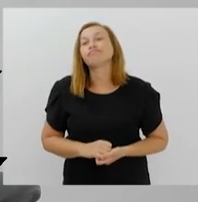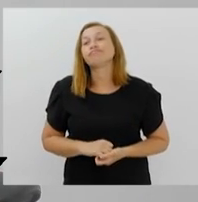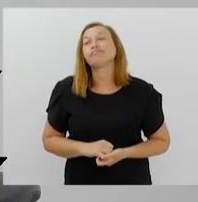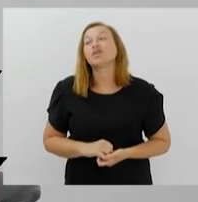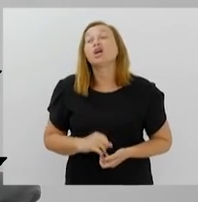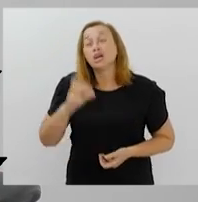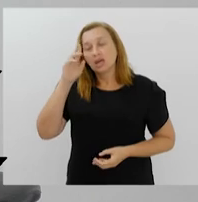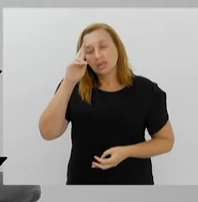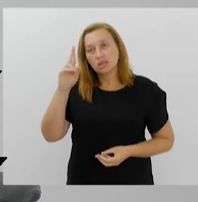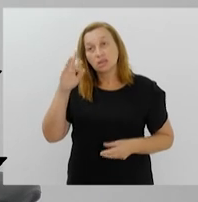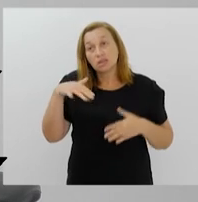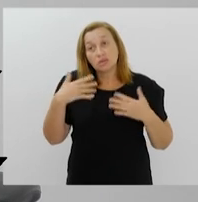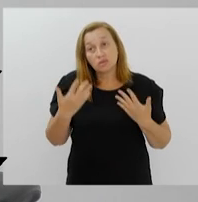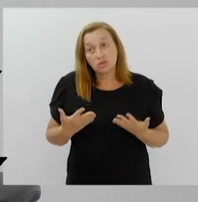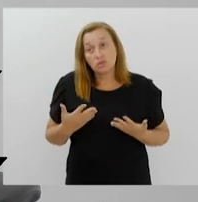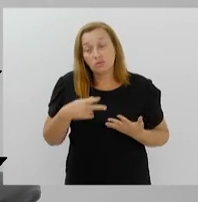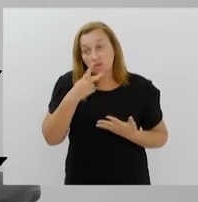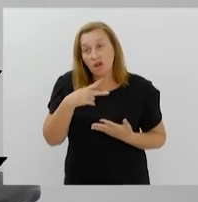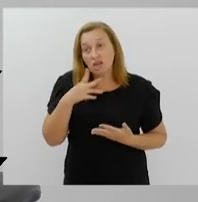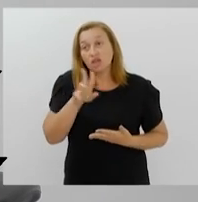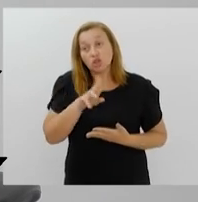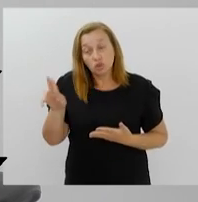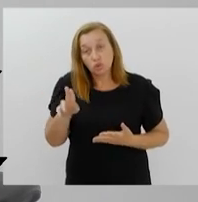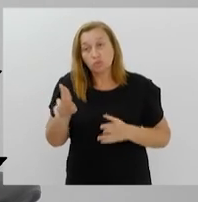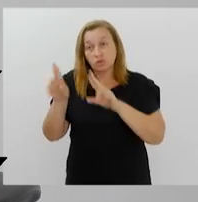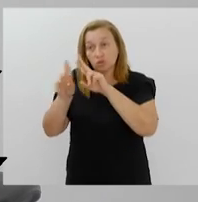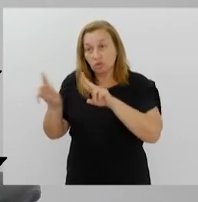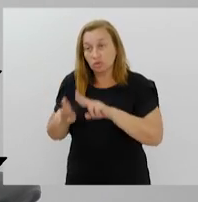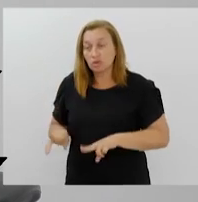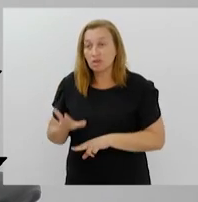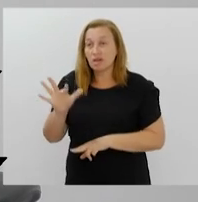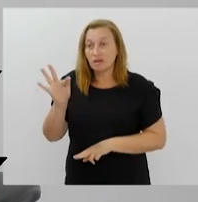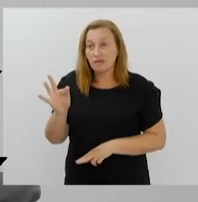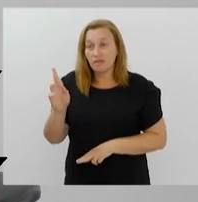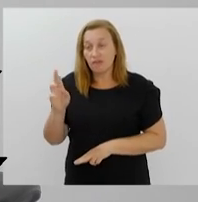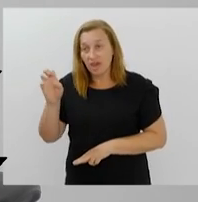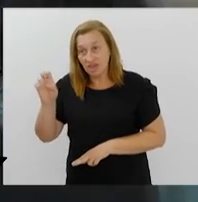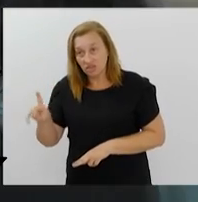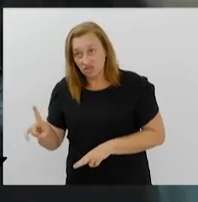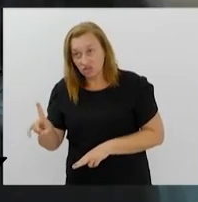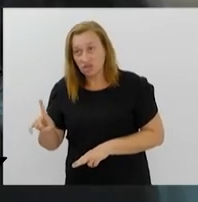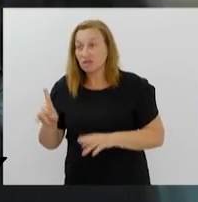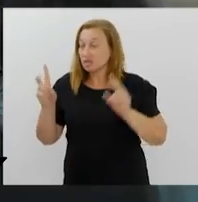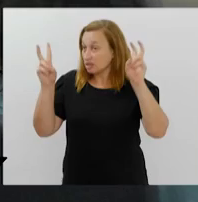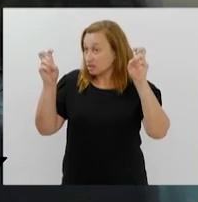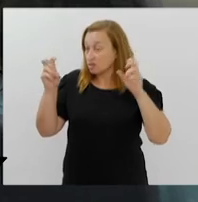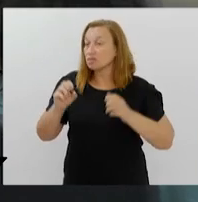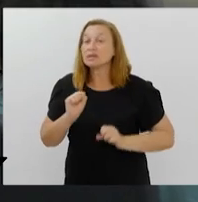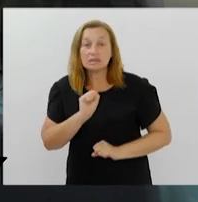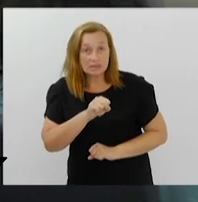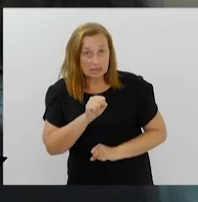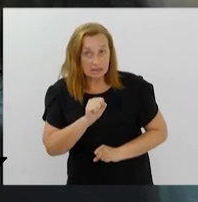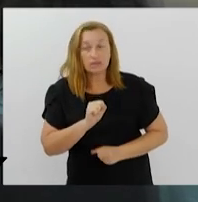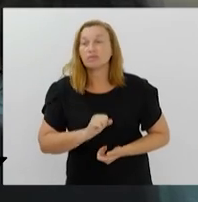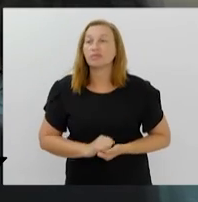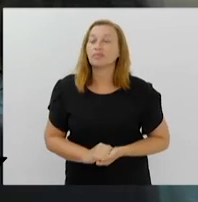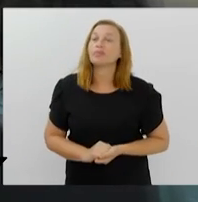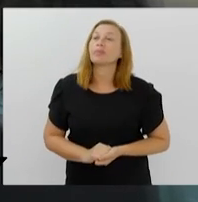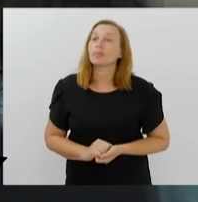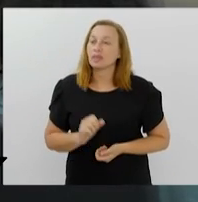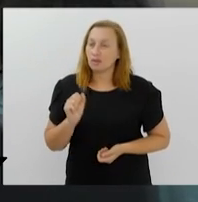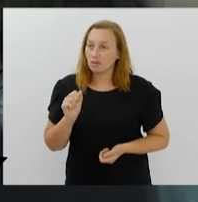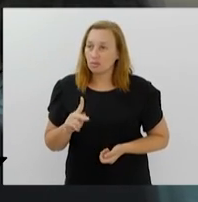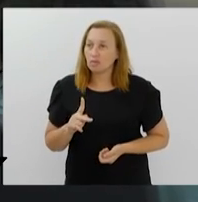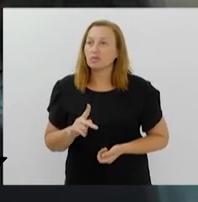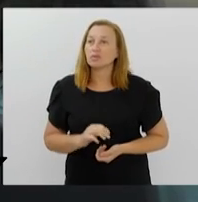Então o senhor fala em nome da Unimed Ferd nesses casos sim ex